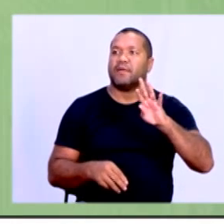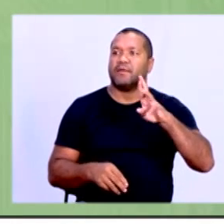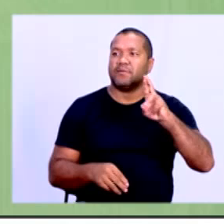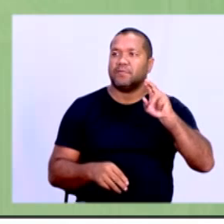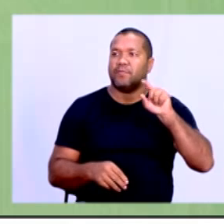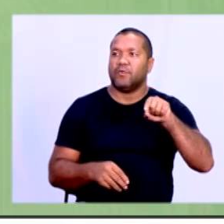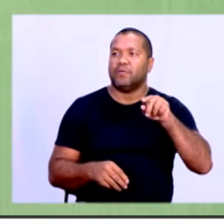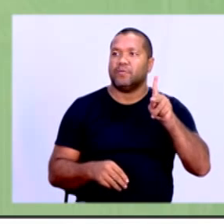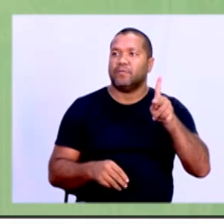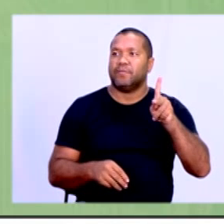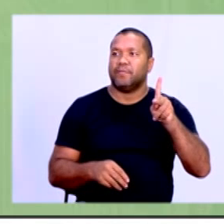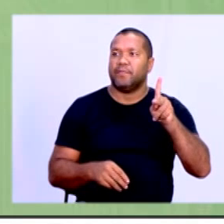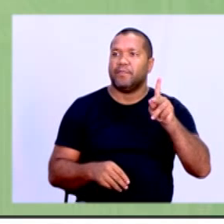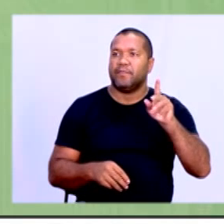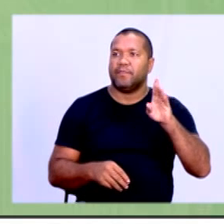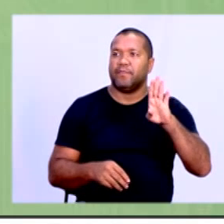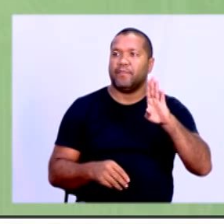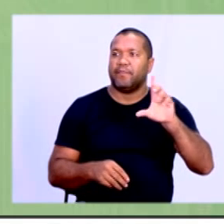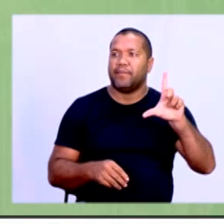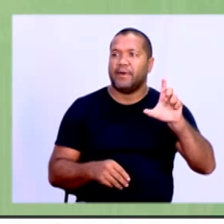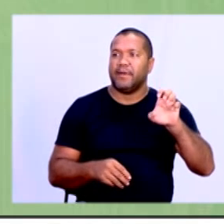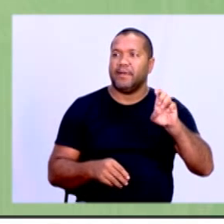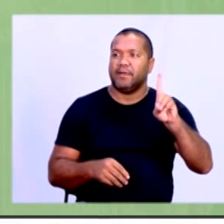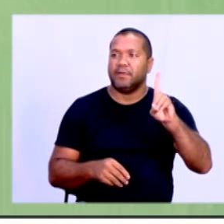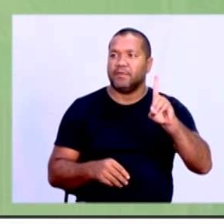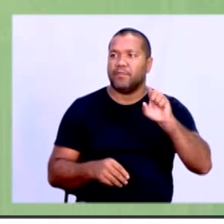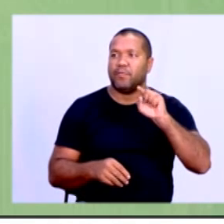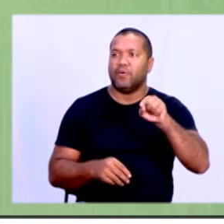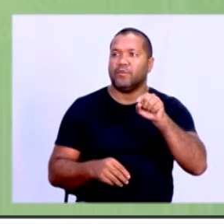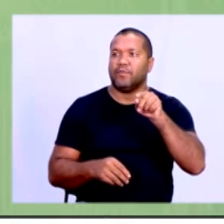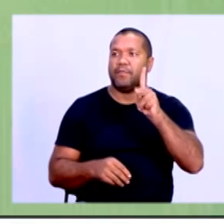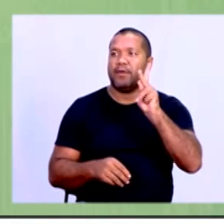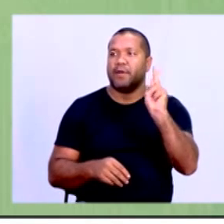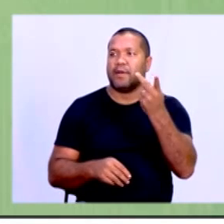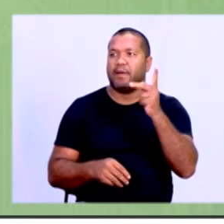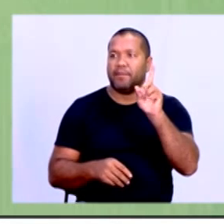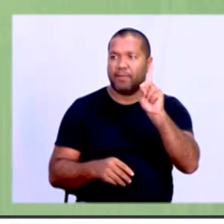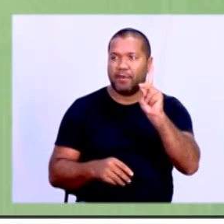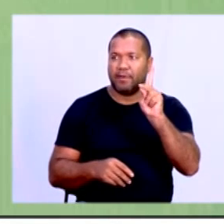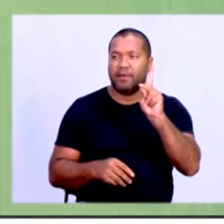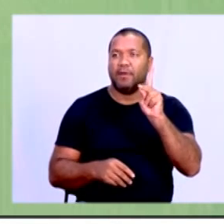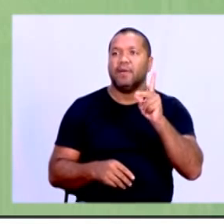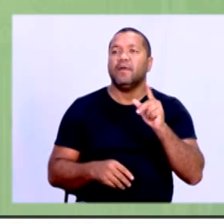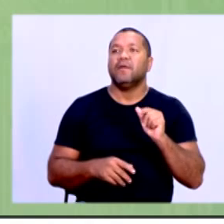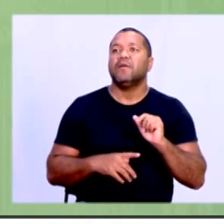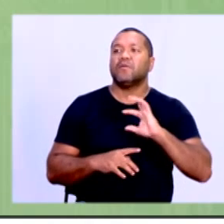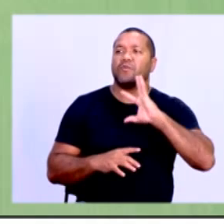mestre.blade.bhp. É a minha página mestre. É a página mestre da minha aplicação. Então, todas as minhas